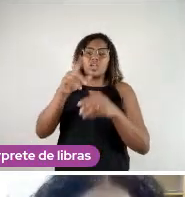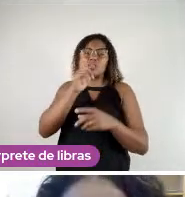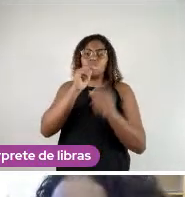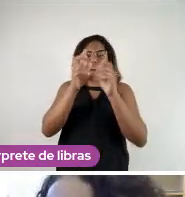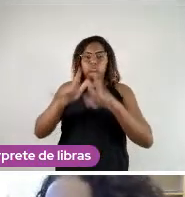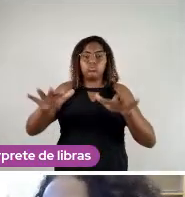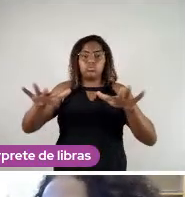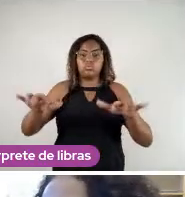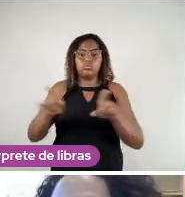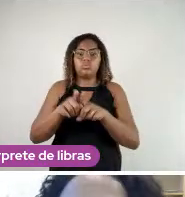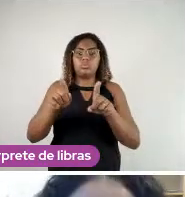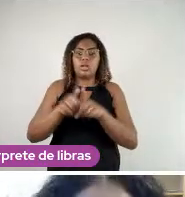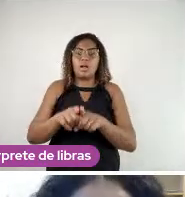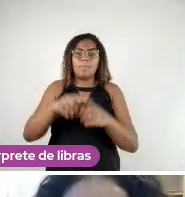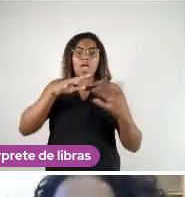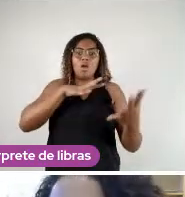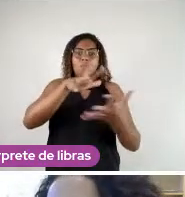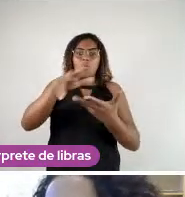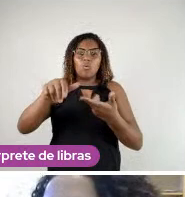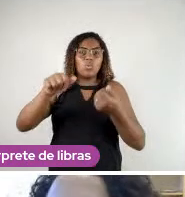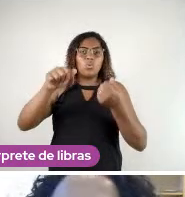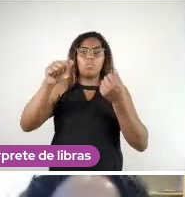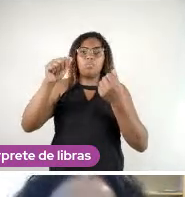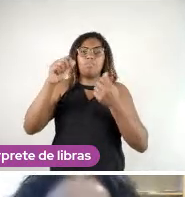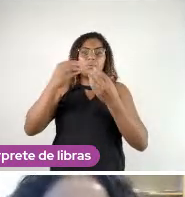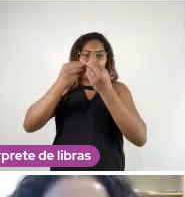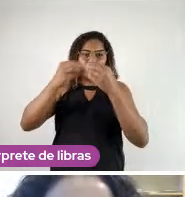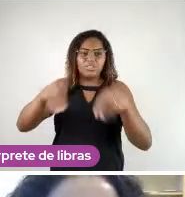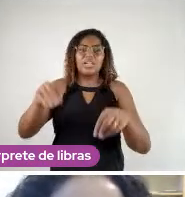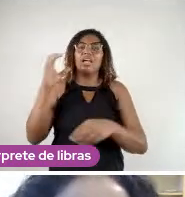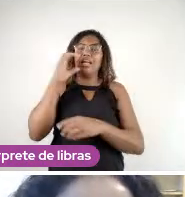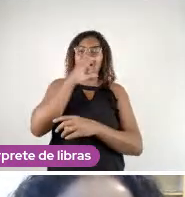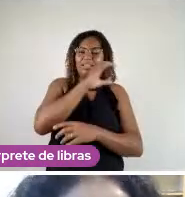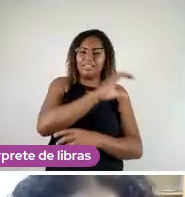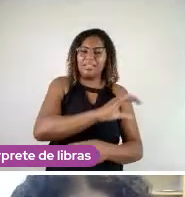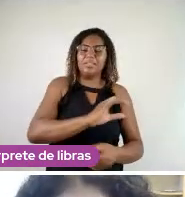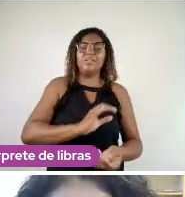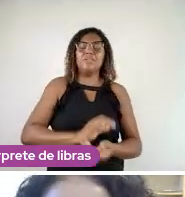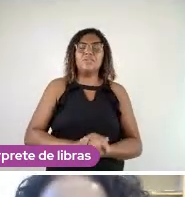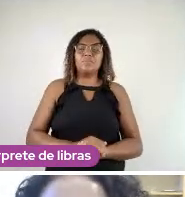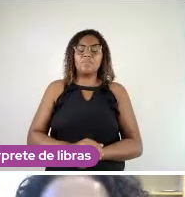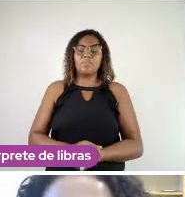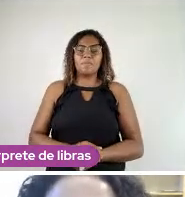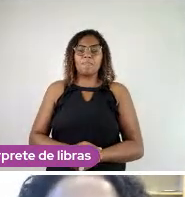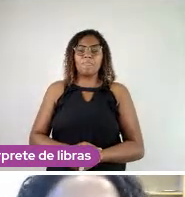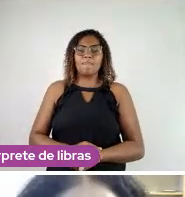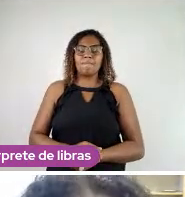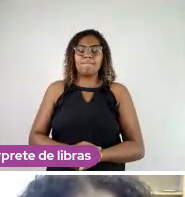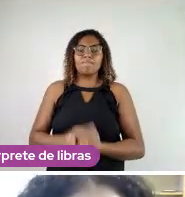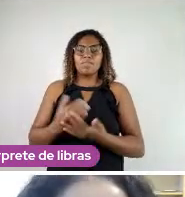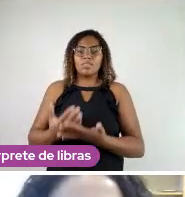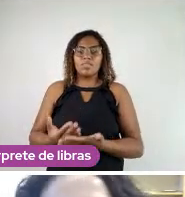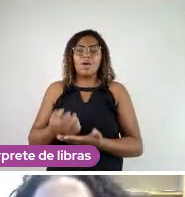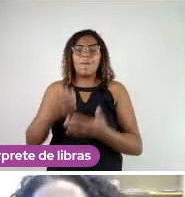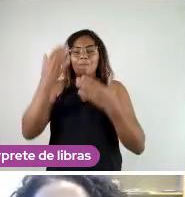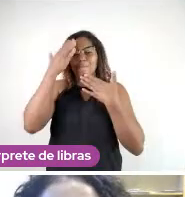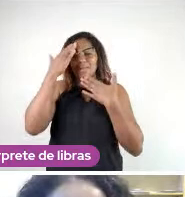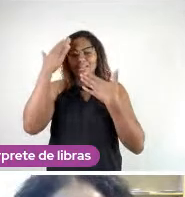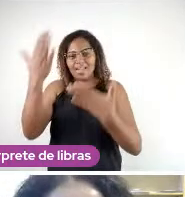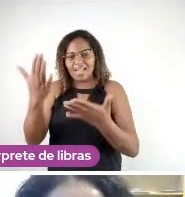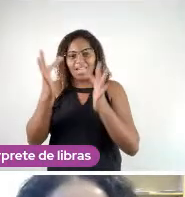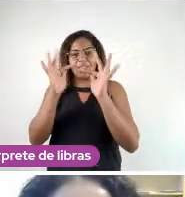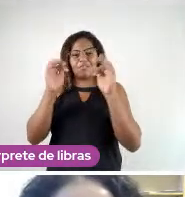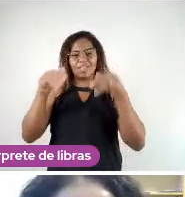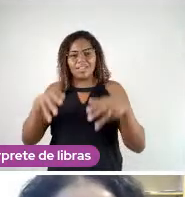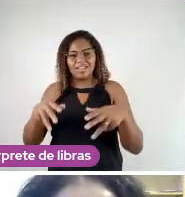o aquecimento global e a eutrofização. E com isso eu terminalizo aqui a minha apresentação. Muito obrigada. E